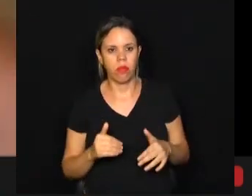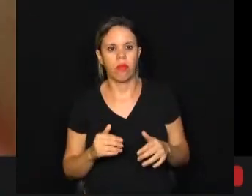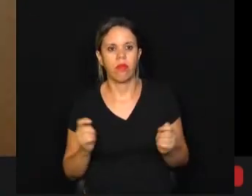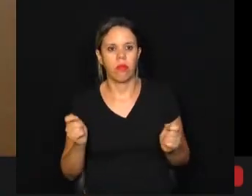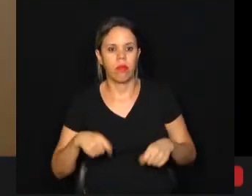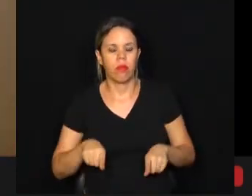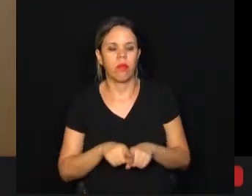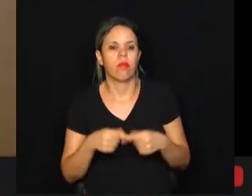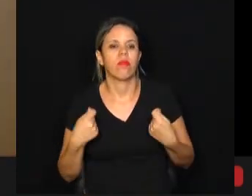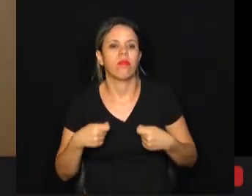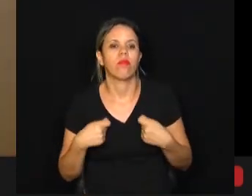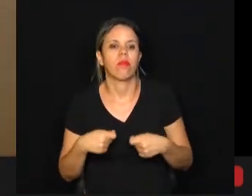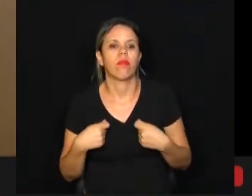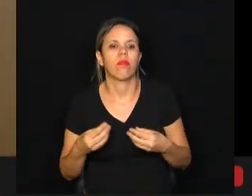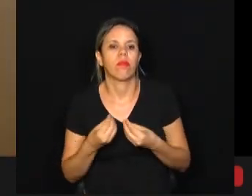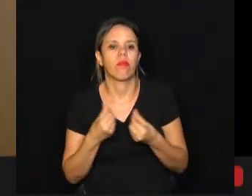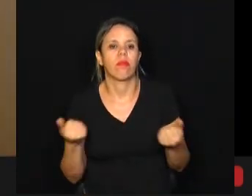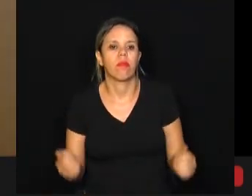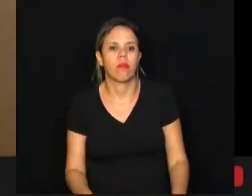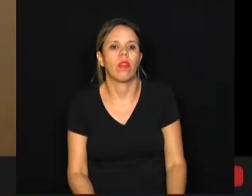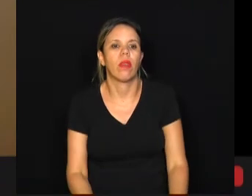também precisa sensibilizar.